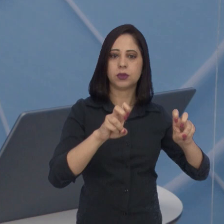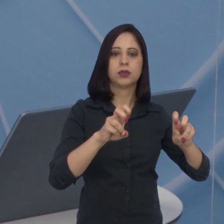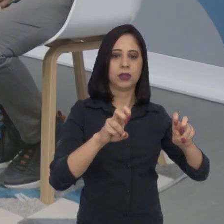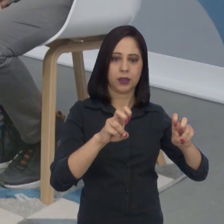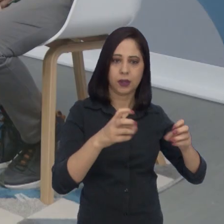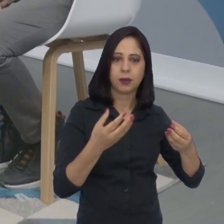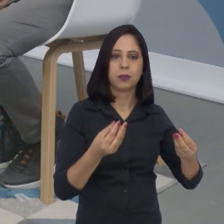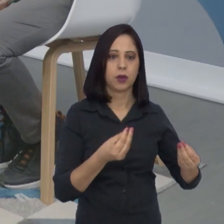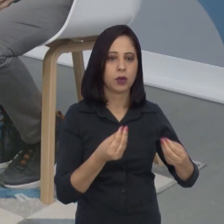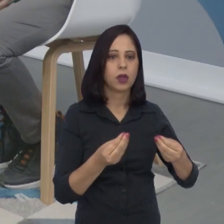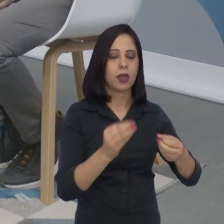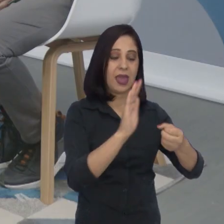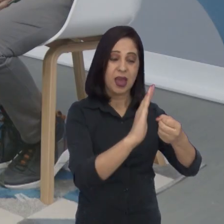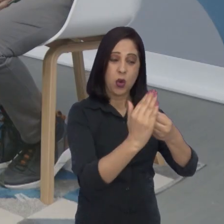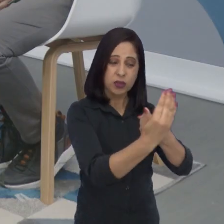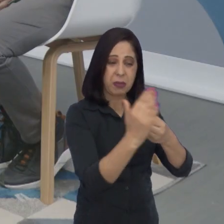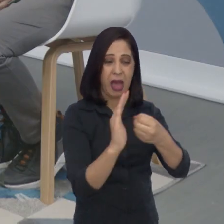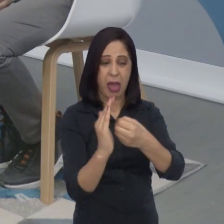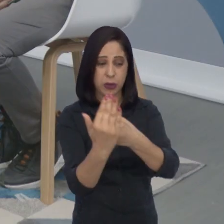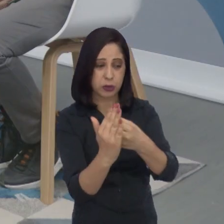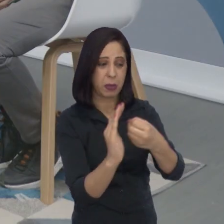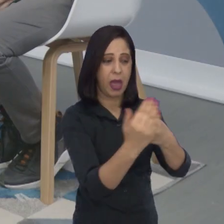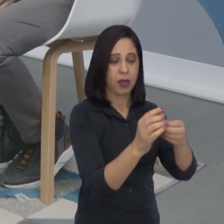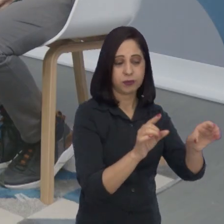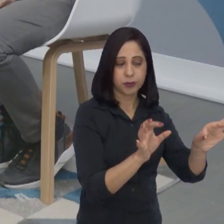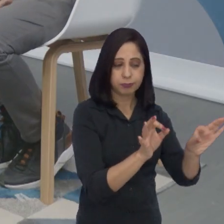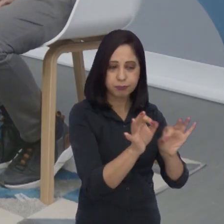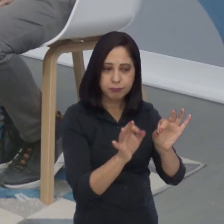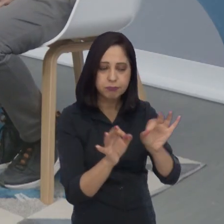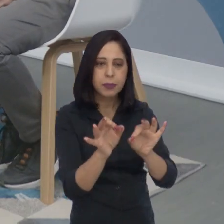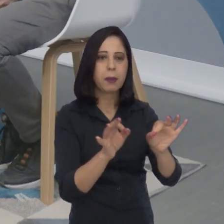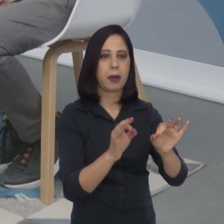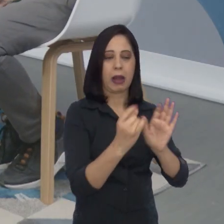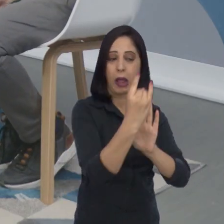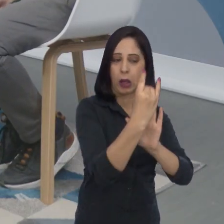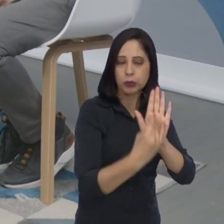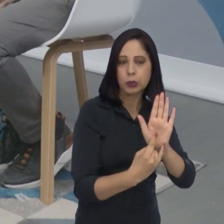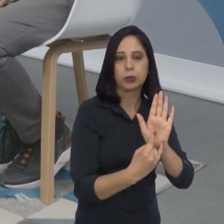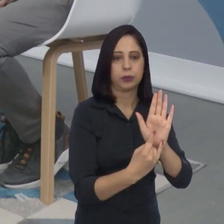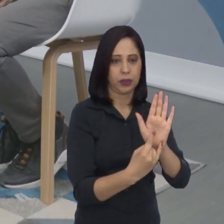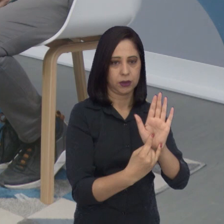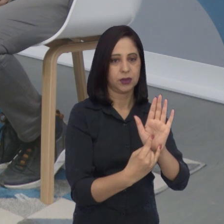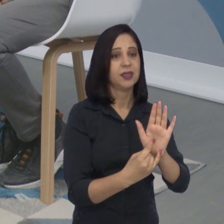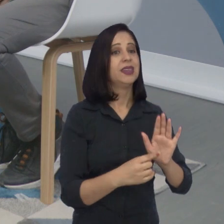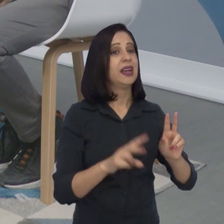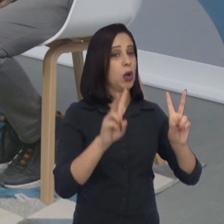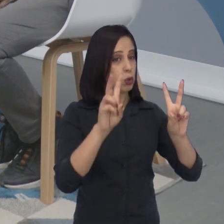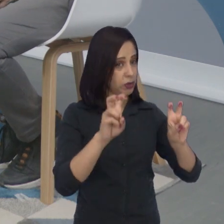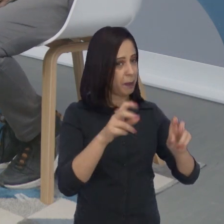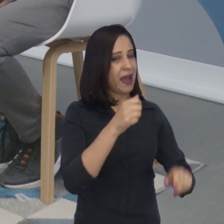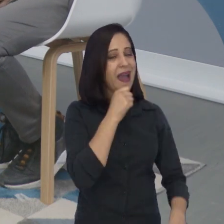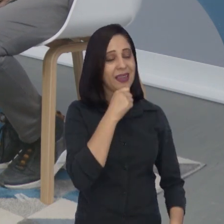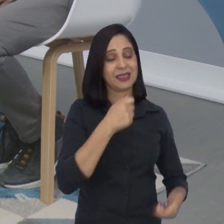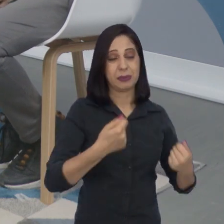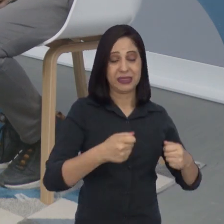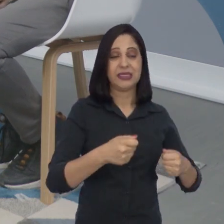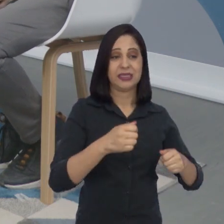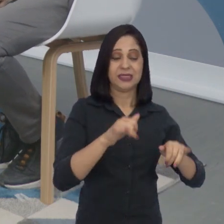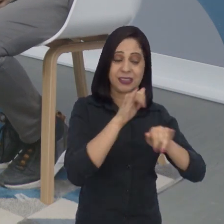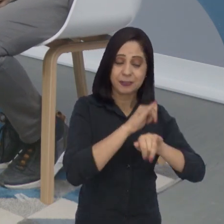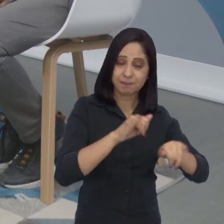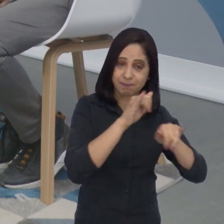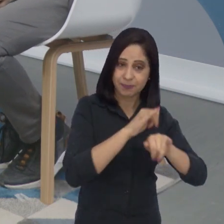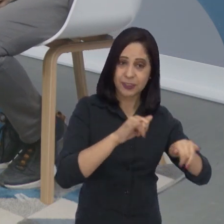também da regularização dos bairros, do planejamento das cidades, né? É um assunto que precisa ser falado. A gente tem, né,